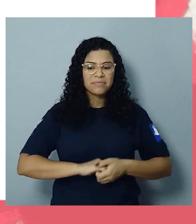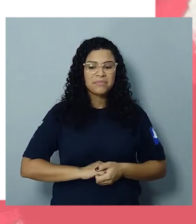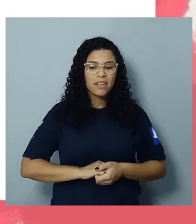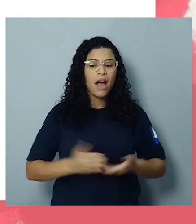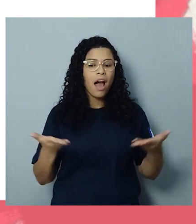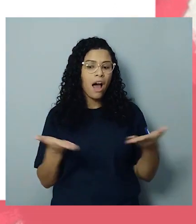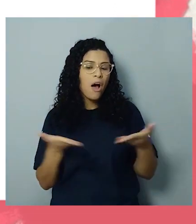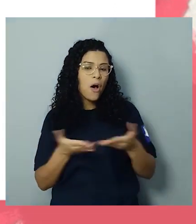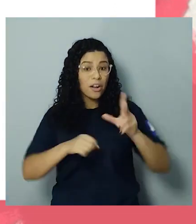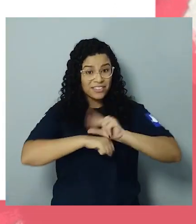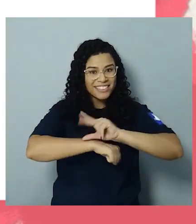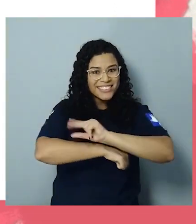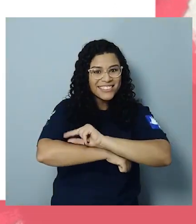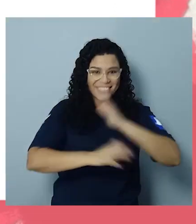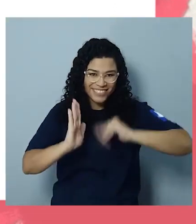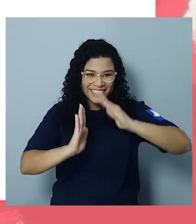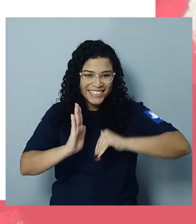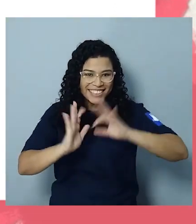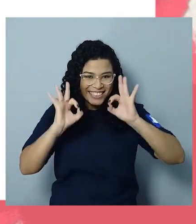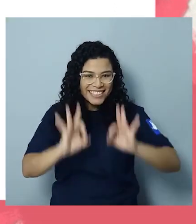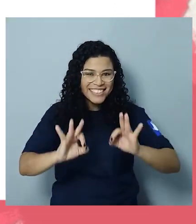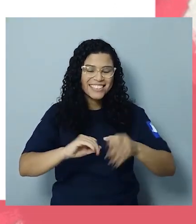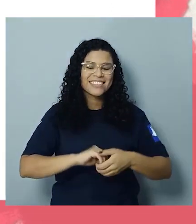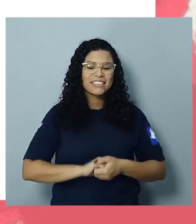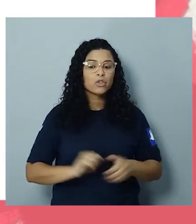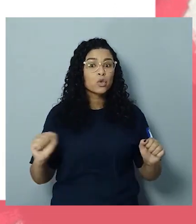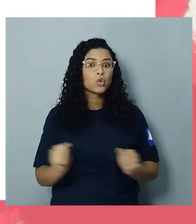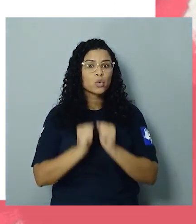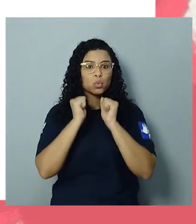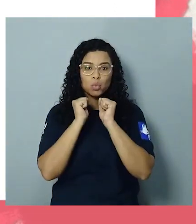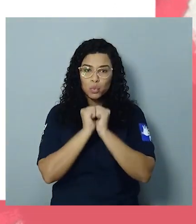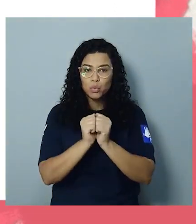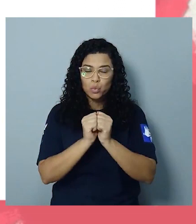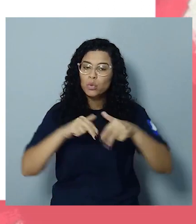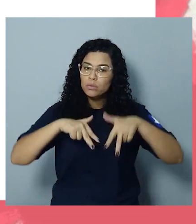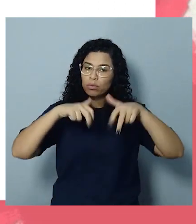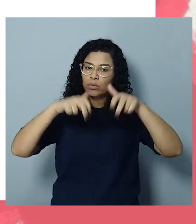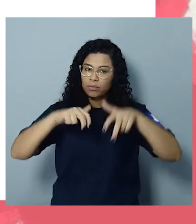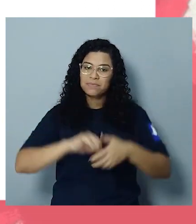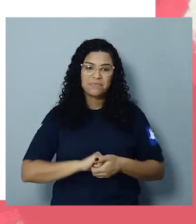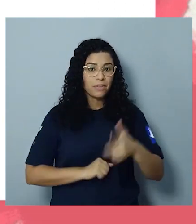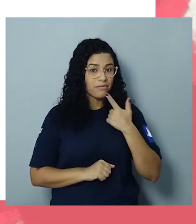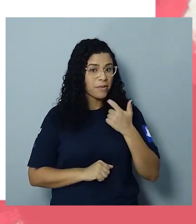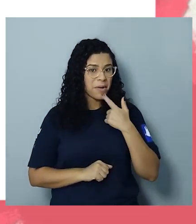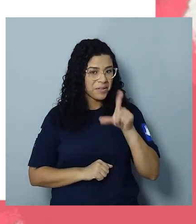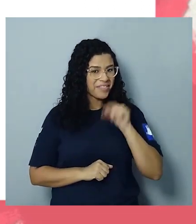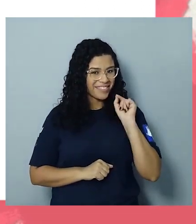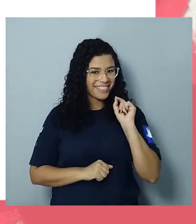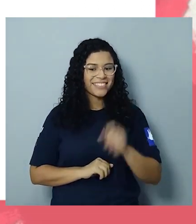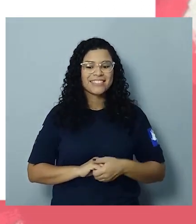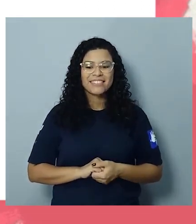bicho-pau brillo a um grilo já vamos pintar o grilo e junto com os bichinhos que pulam não deixarem